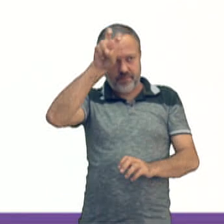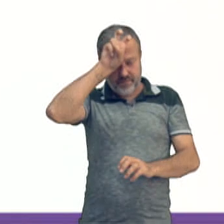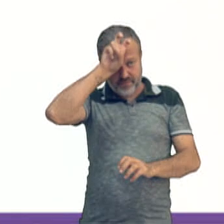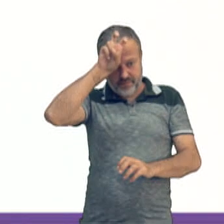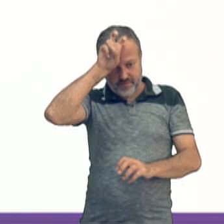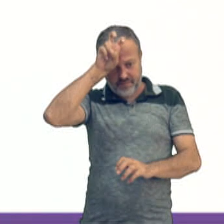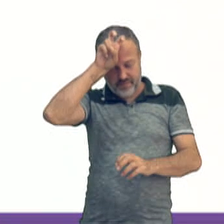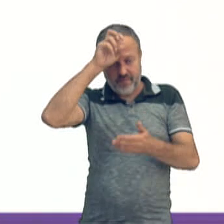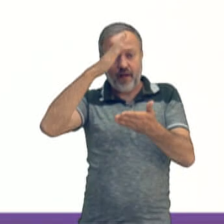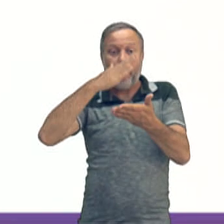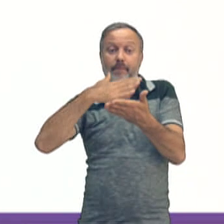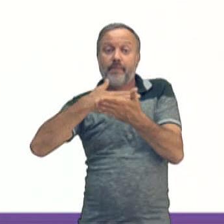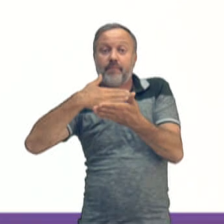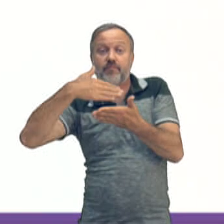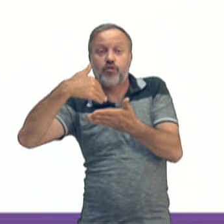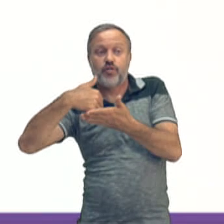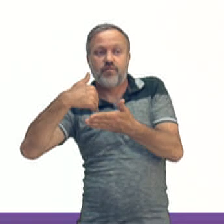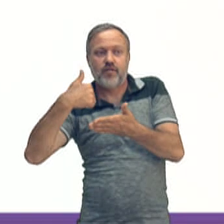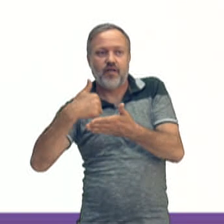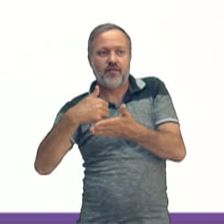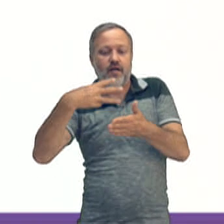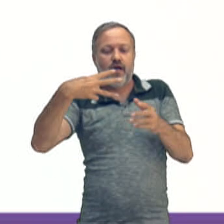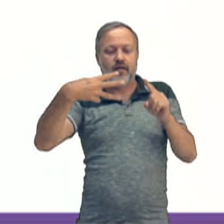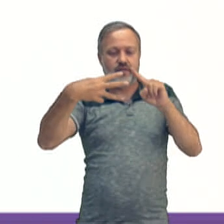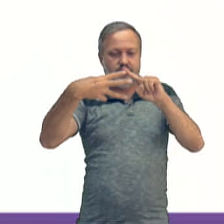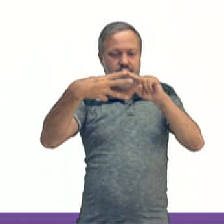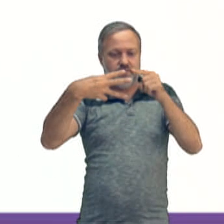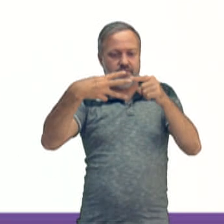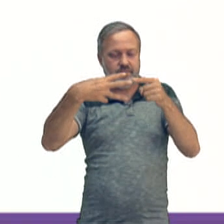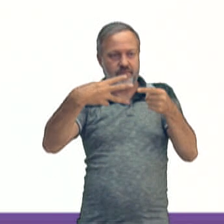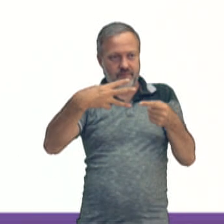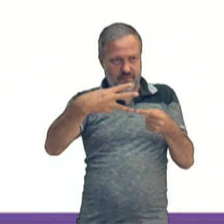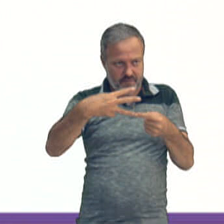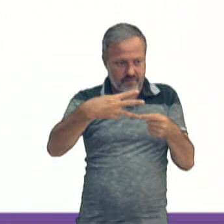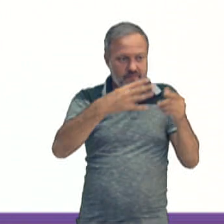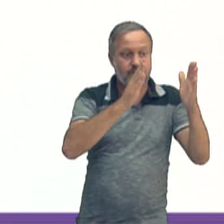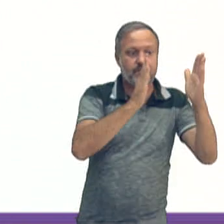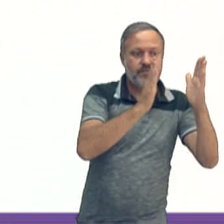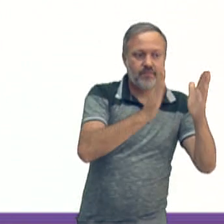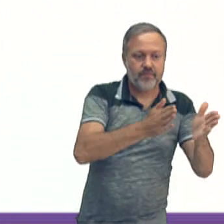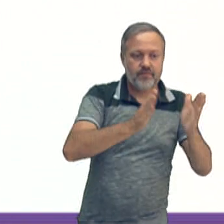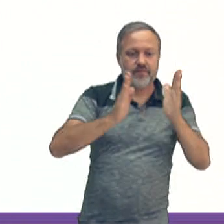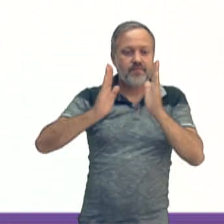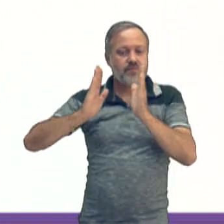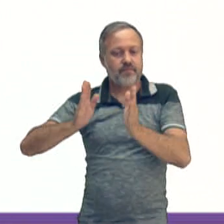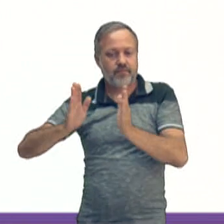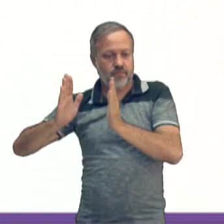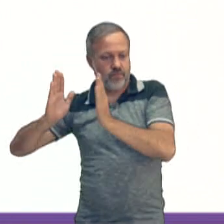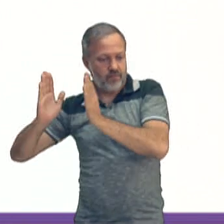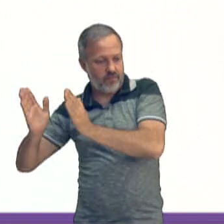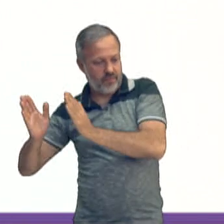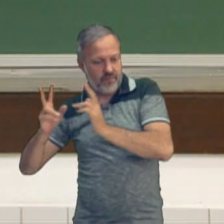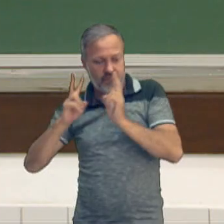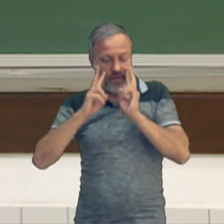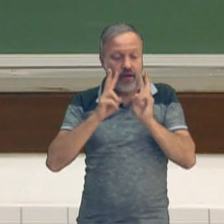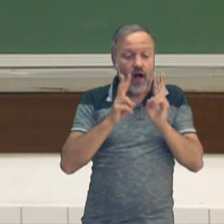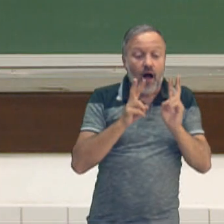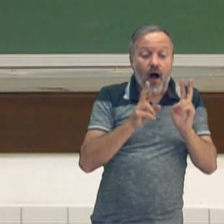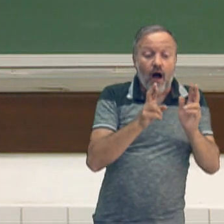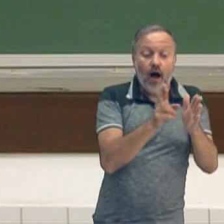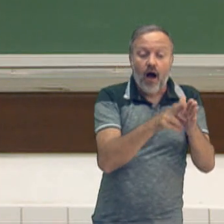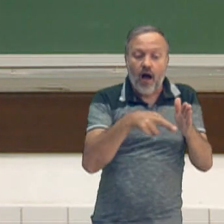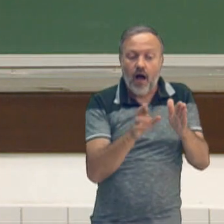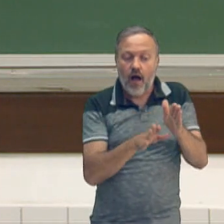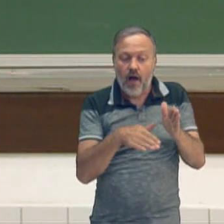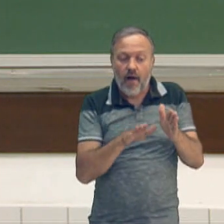em 3 diferentes estações, que eram formuladas a partir da variação das águas do rio Nilo. Quando as